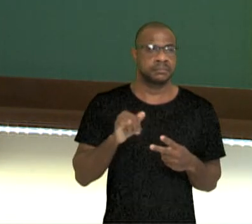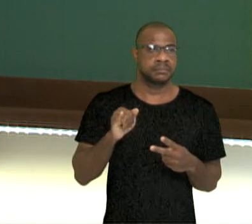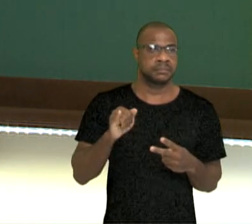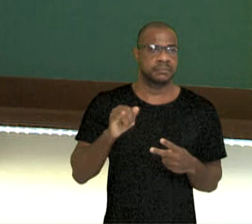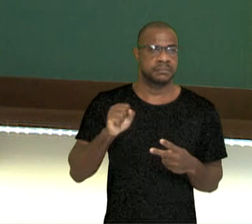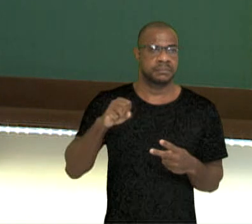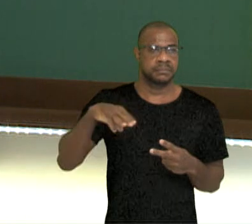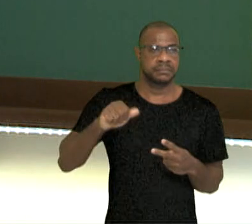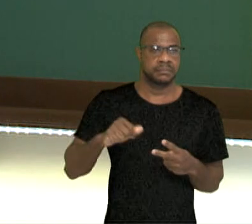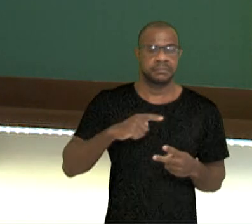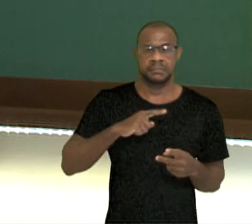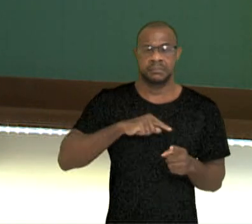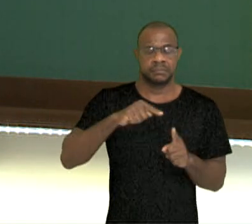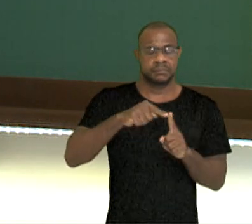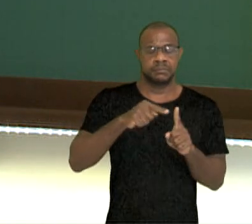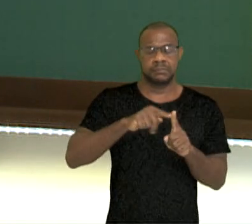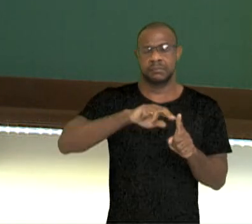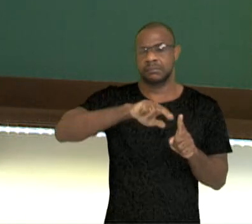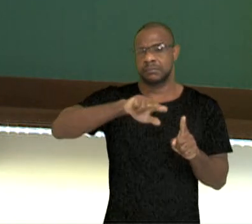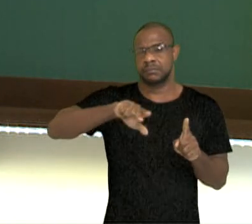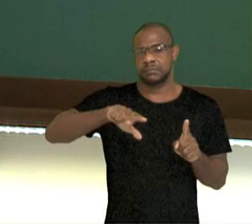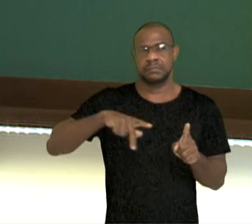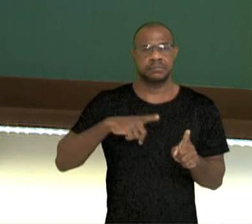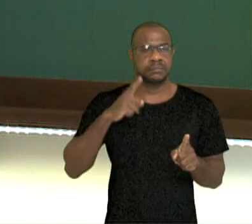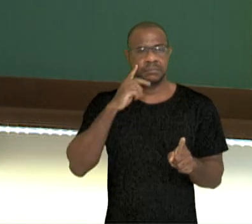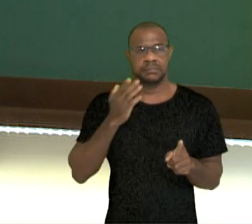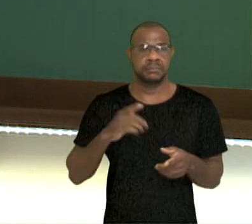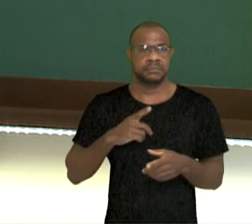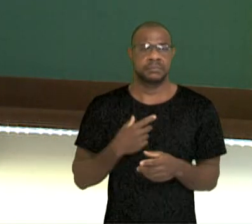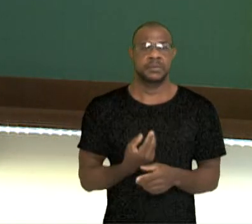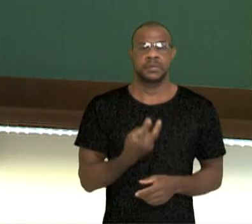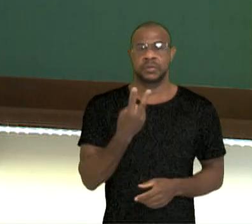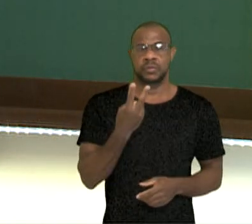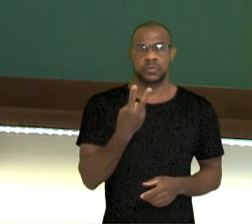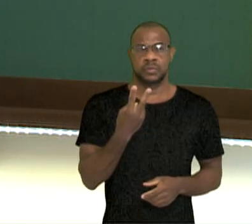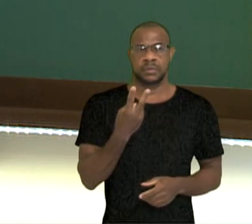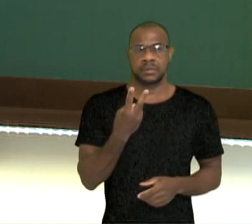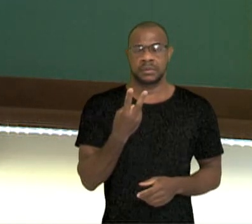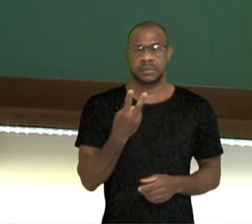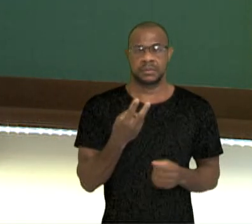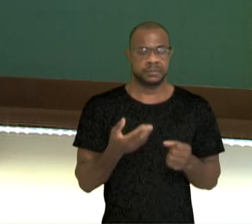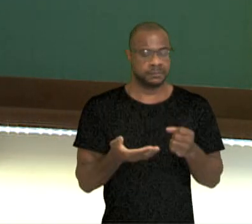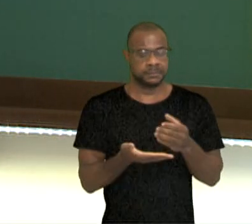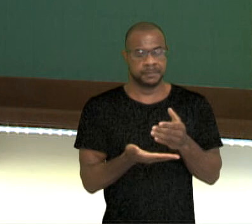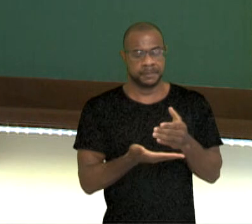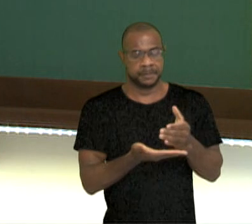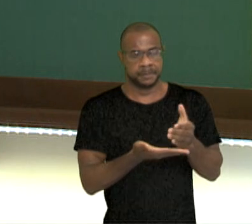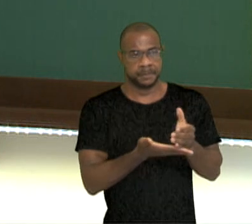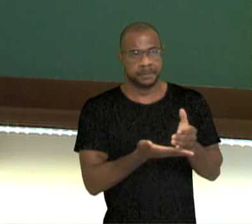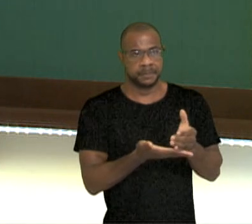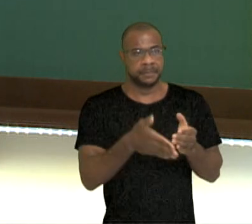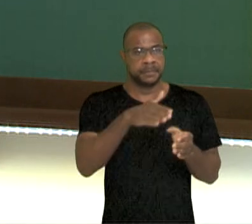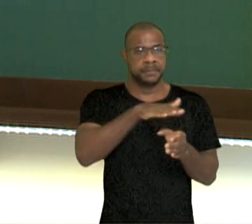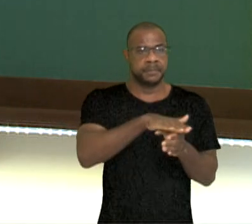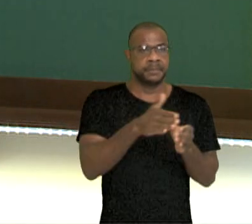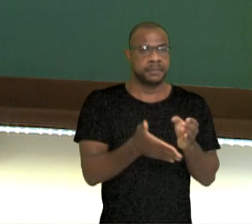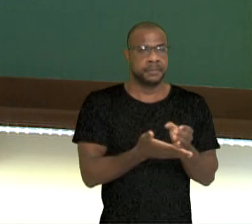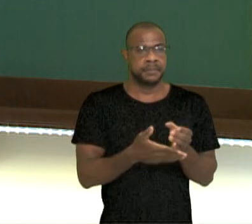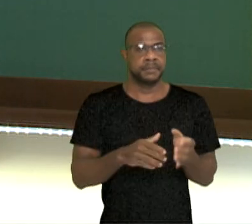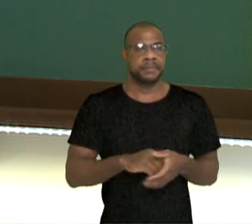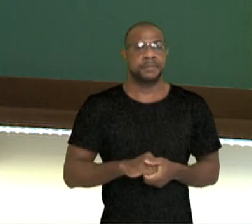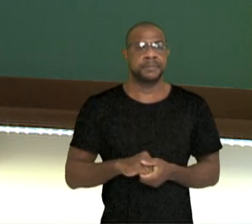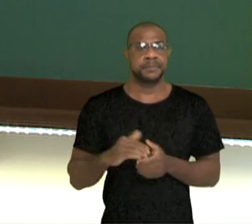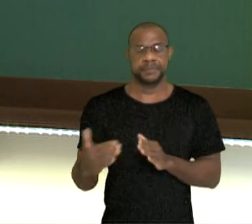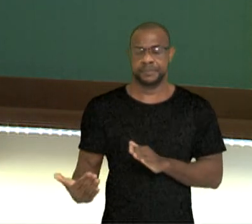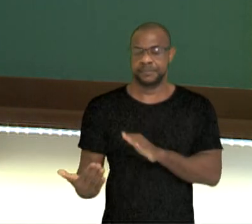tem vários formatos. Ele tem essa característica de ter duas bases. E a pirâmide, que tem essa característica de ter uma base e